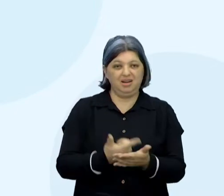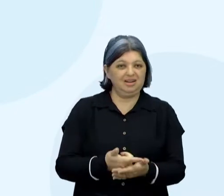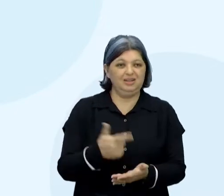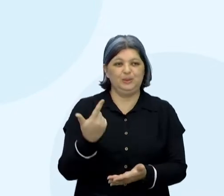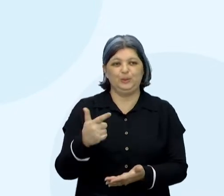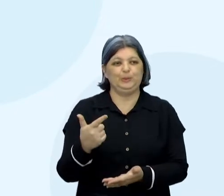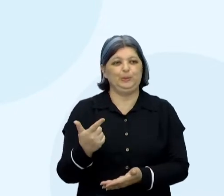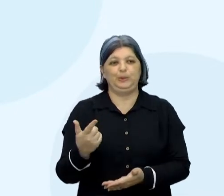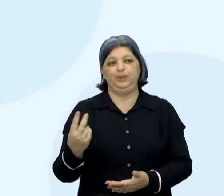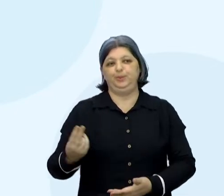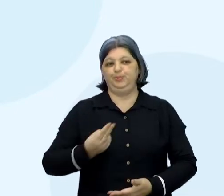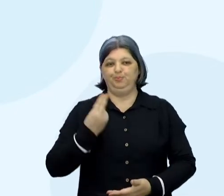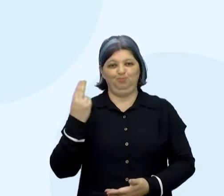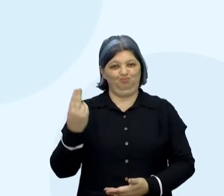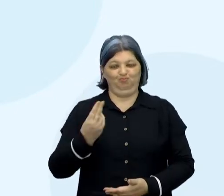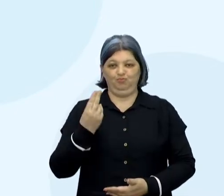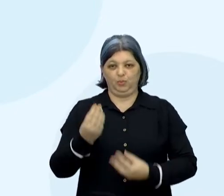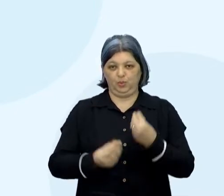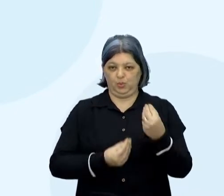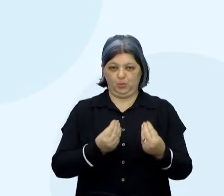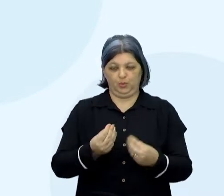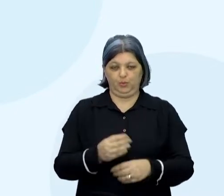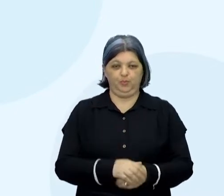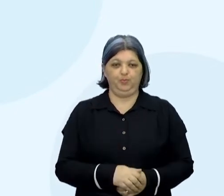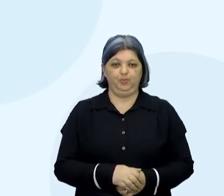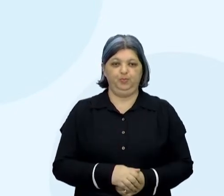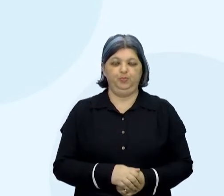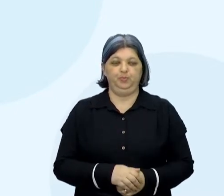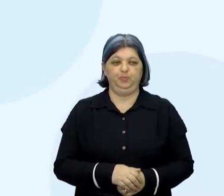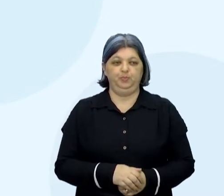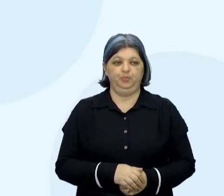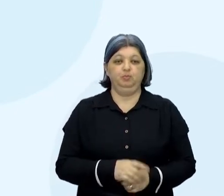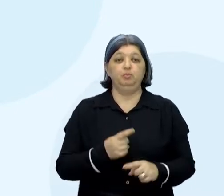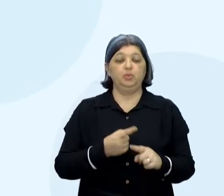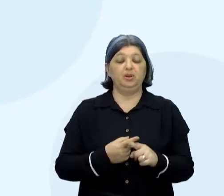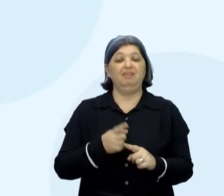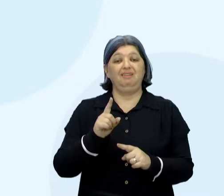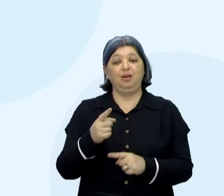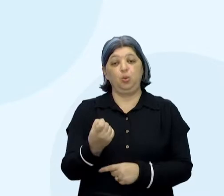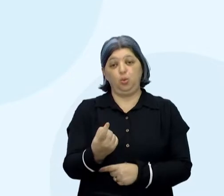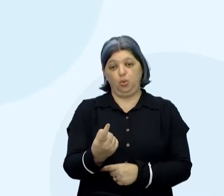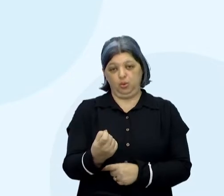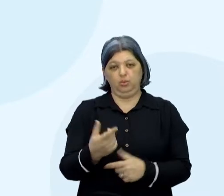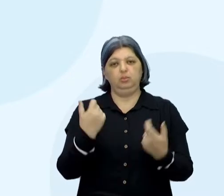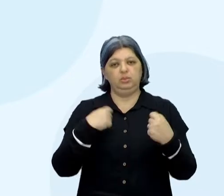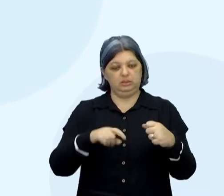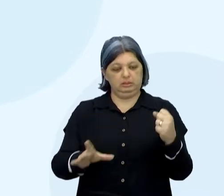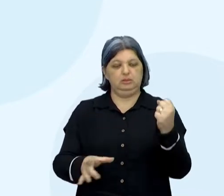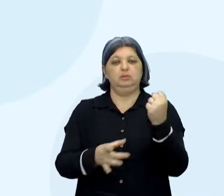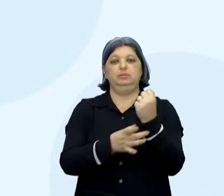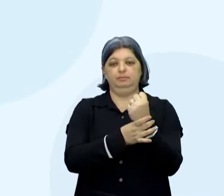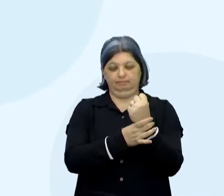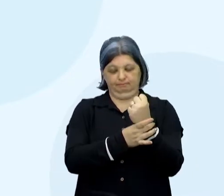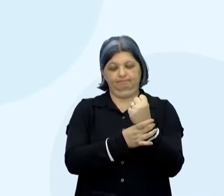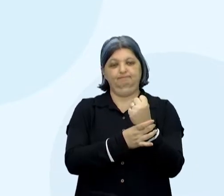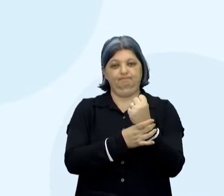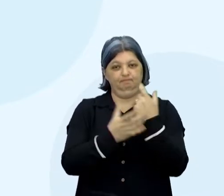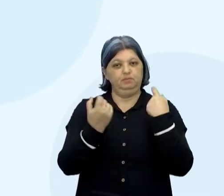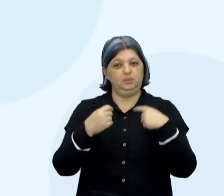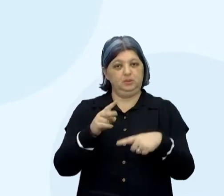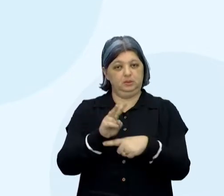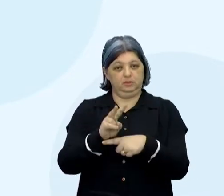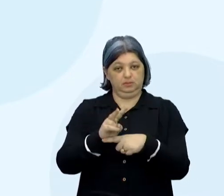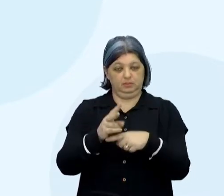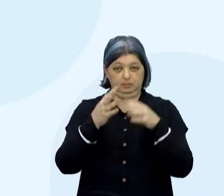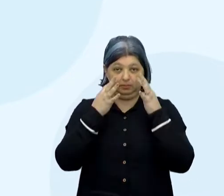dos itens que a gente vê em vários museus. Então eles precisam ser assegurados, eles precisam ser cuidados,